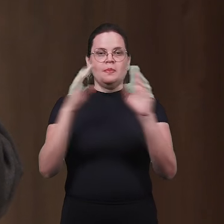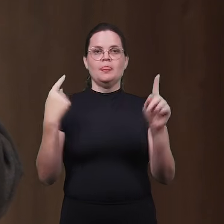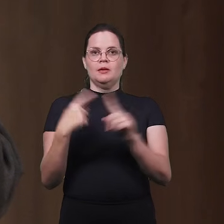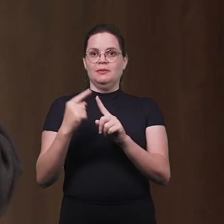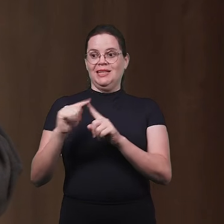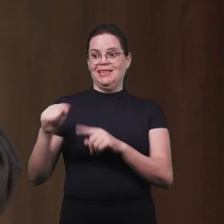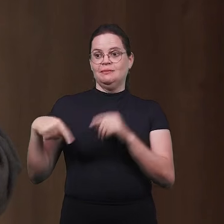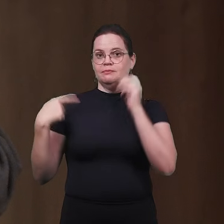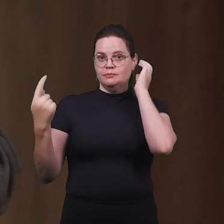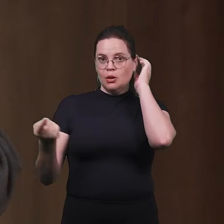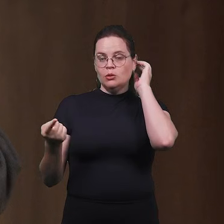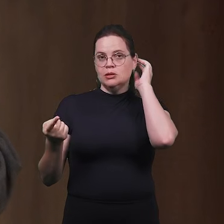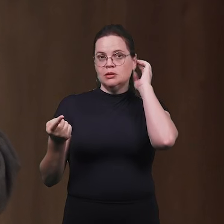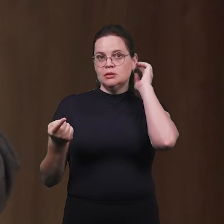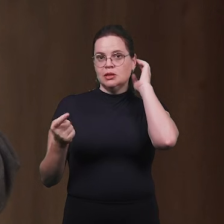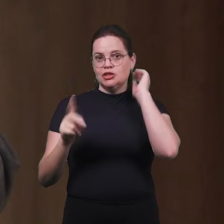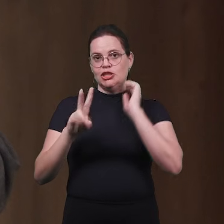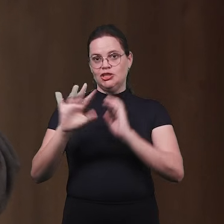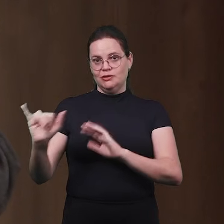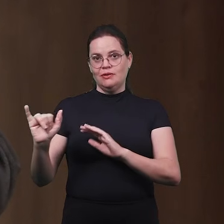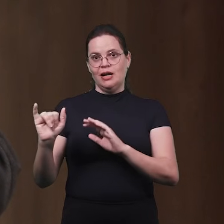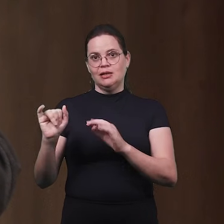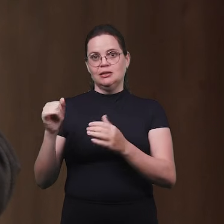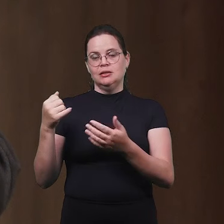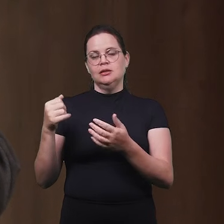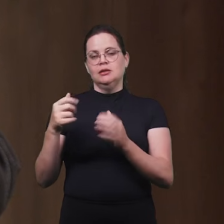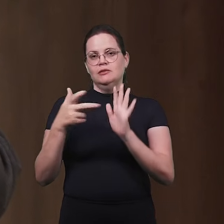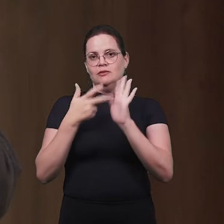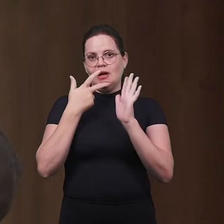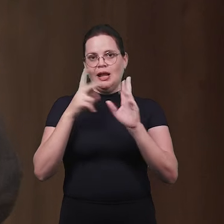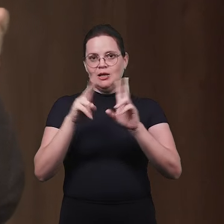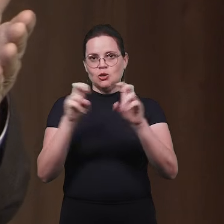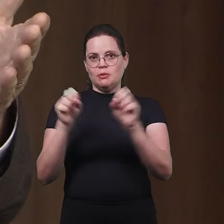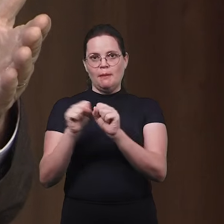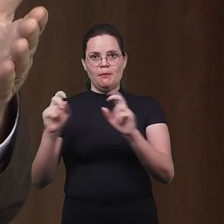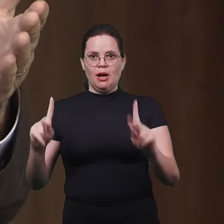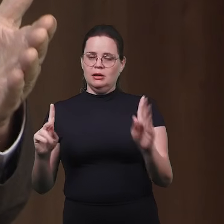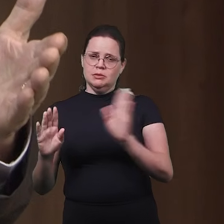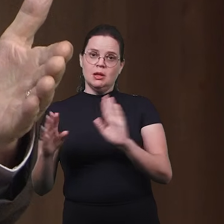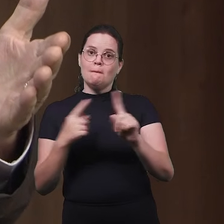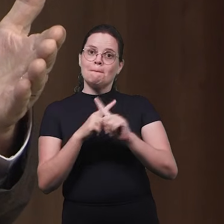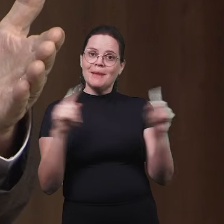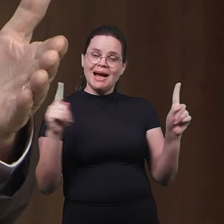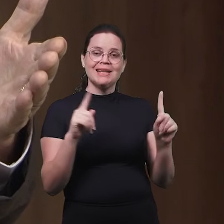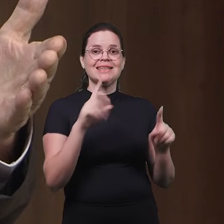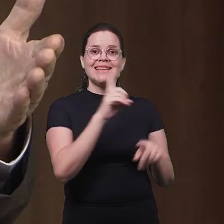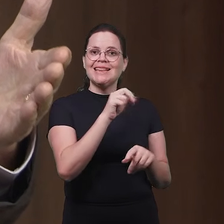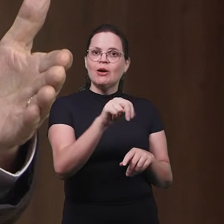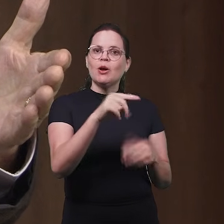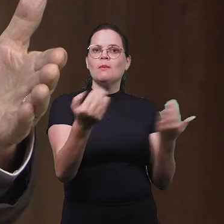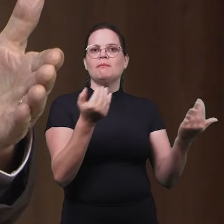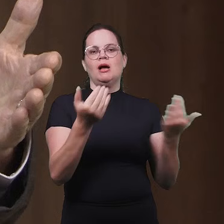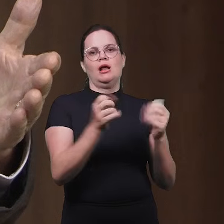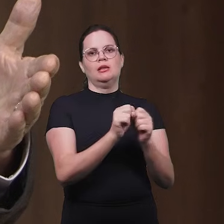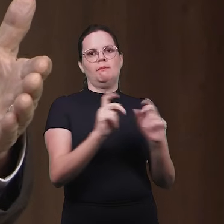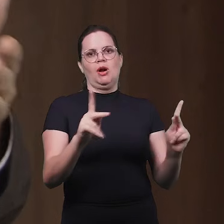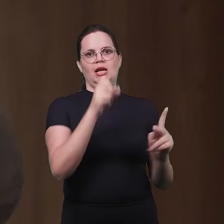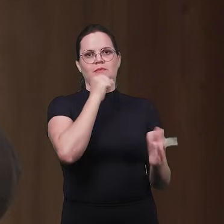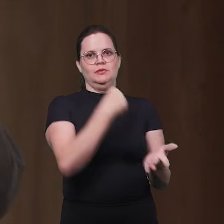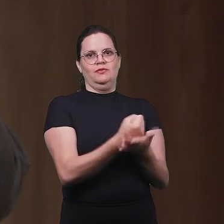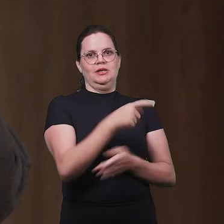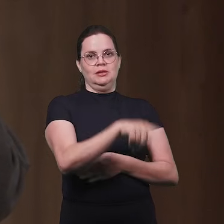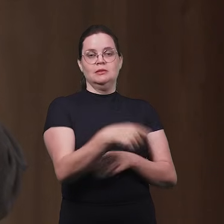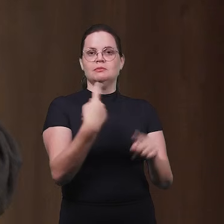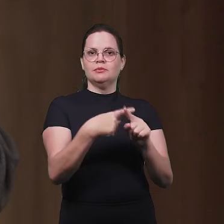quando chegar lá, nós não estamos falando de Apocalipse, mas Daniel é o Apocalipse do Velho Testamento.